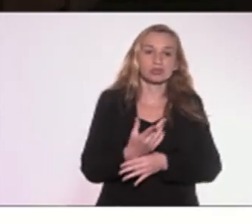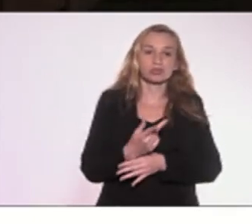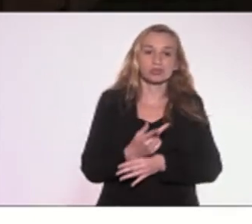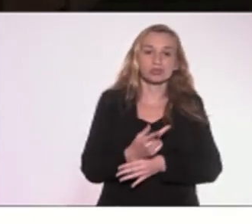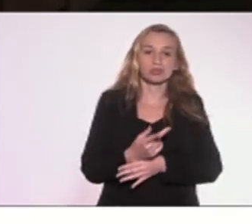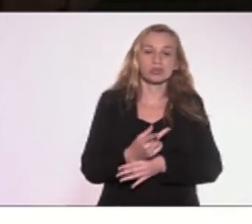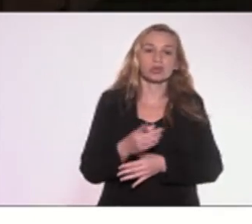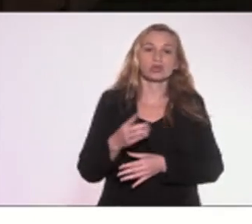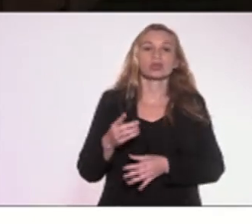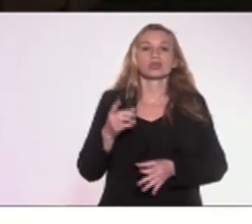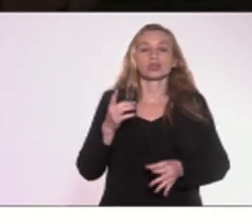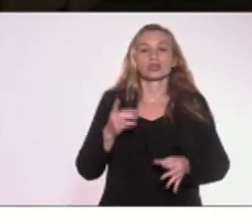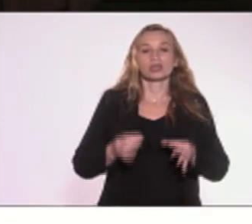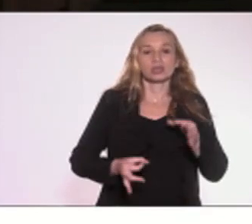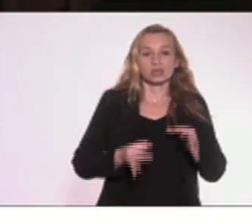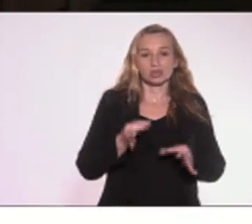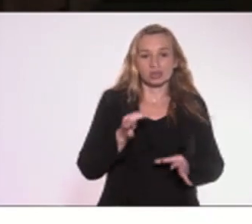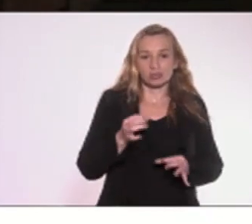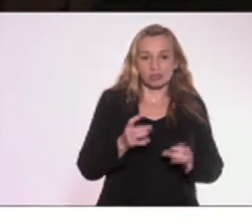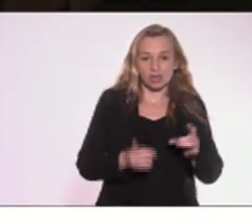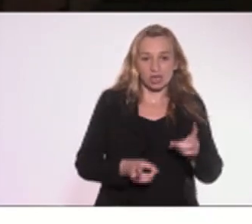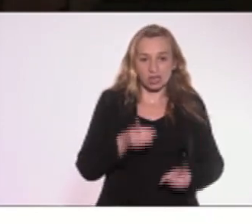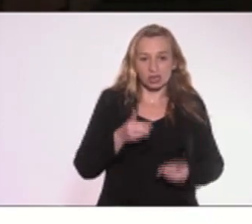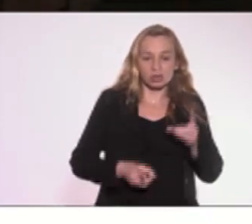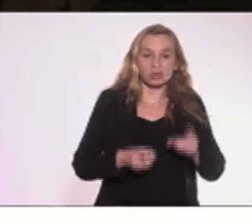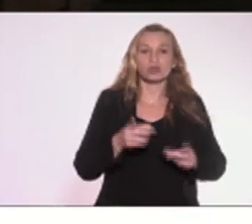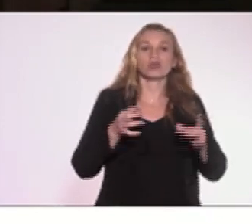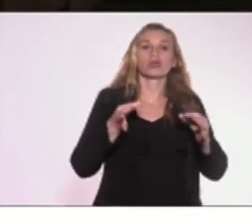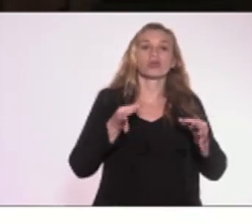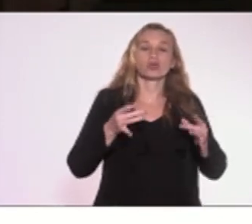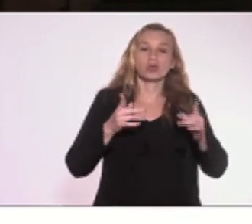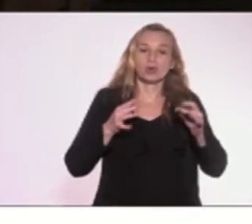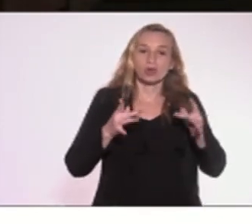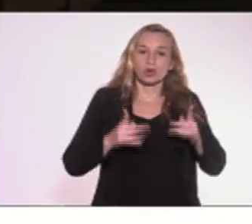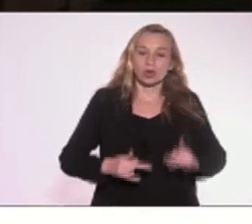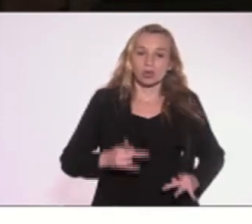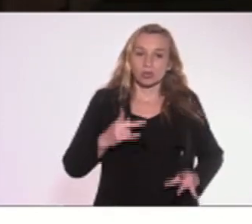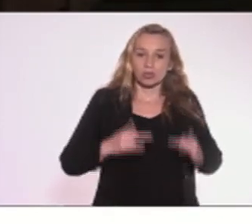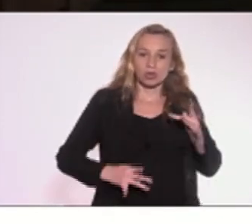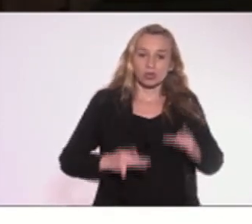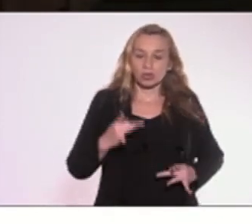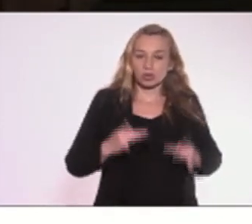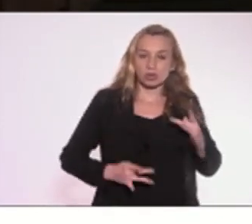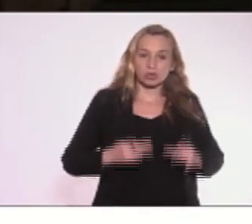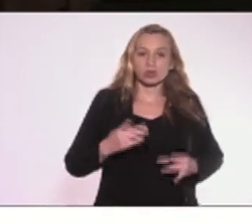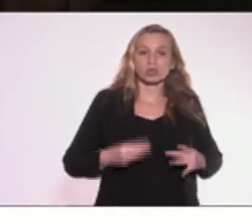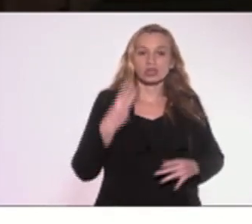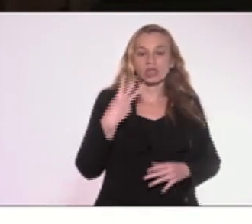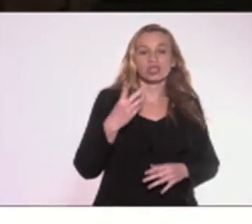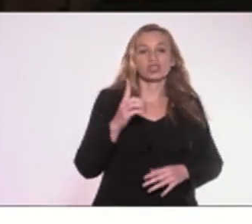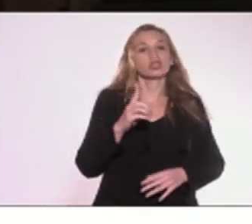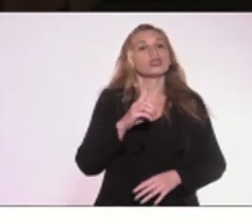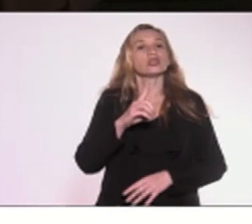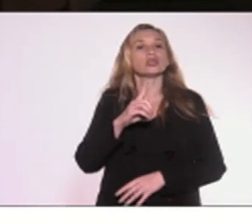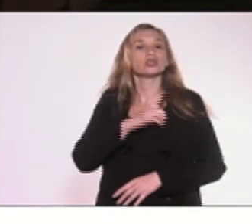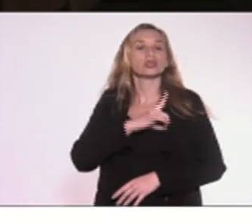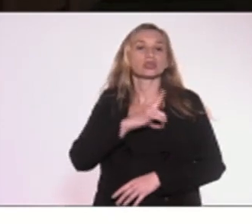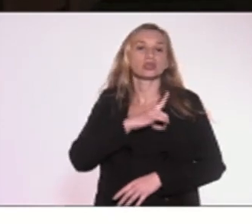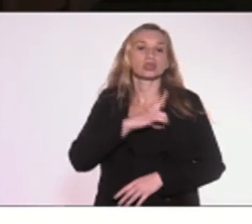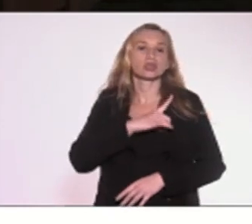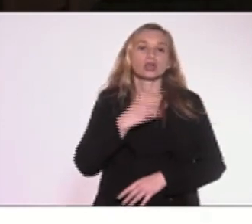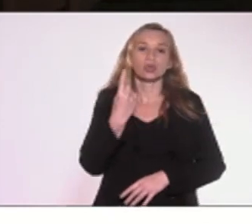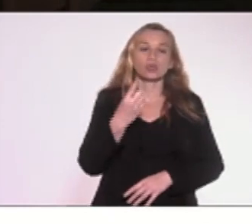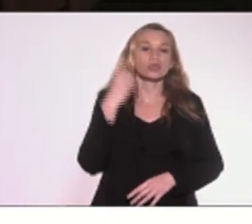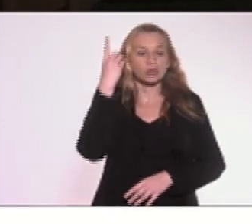um desembargador, um procurador, um promotor, um juiz, 3 delegados federais, um deputado, Carlos Augusto,